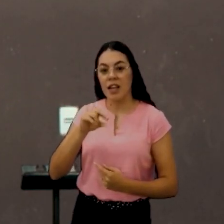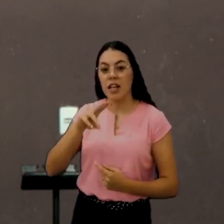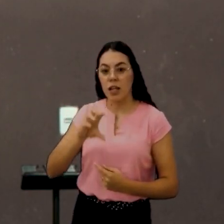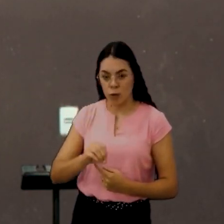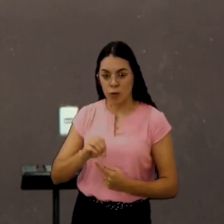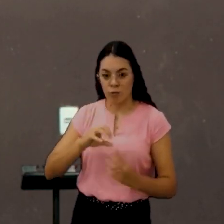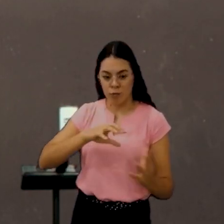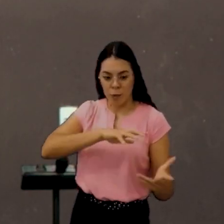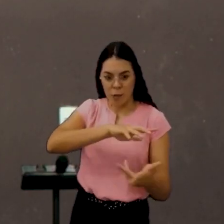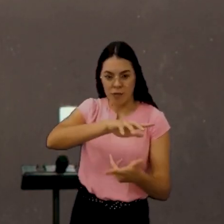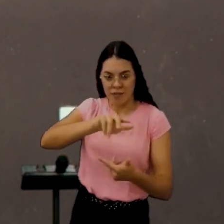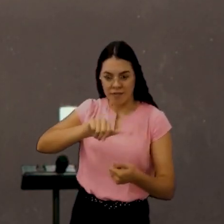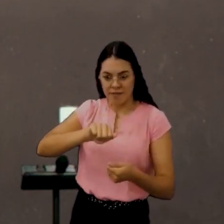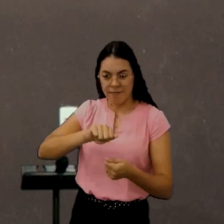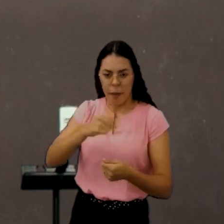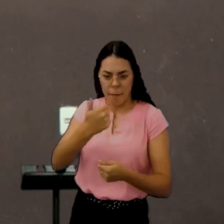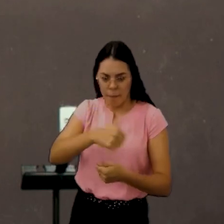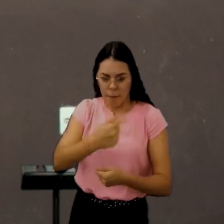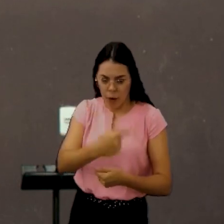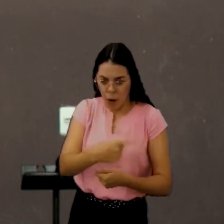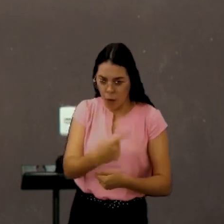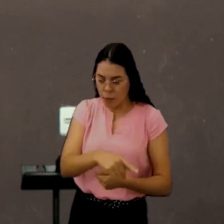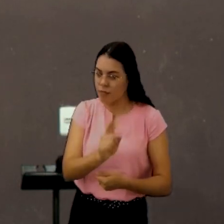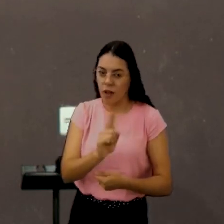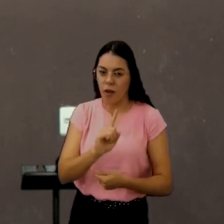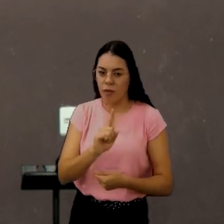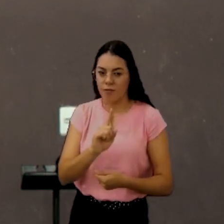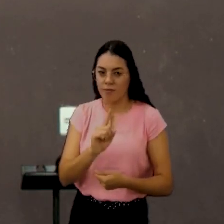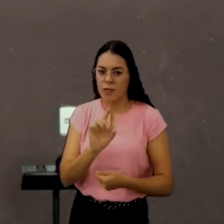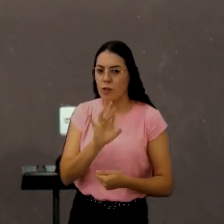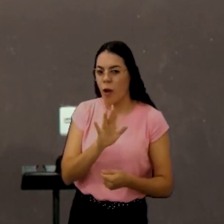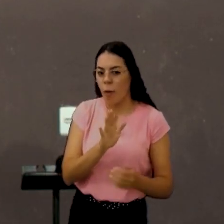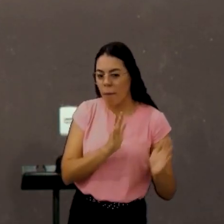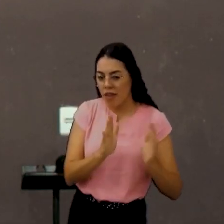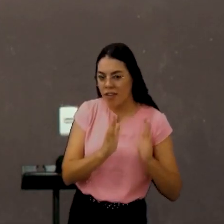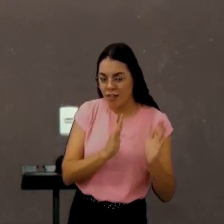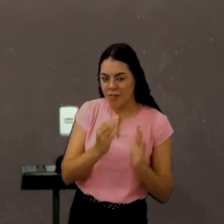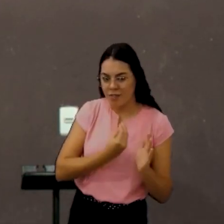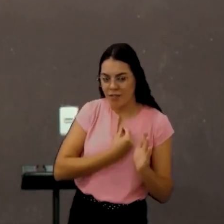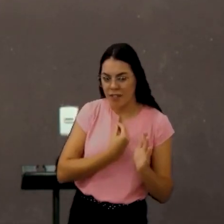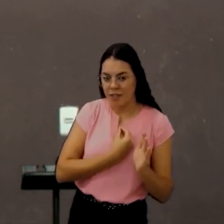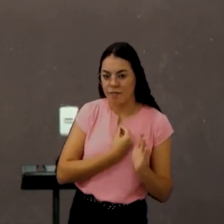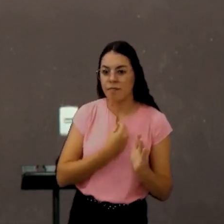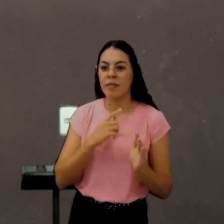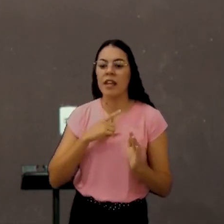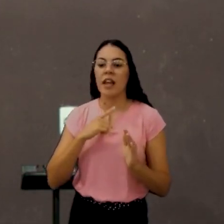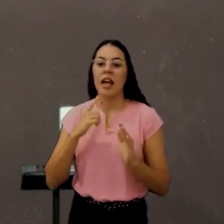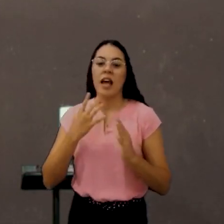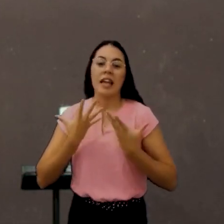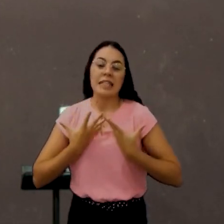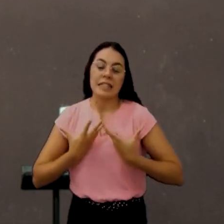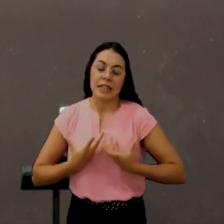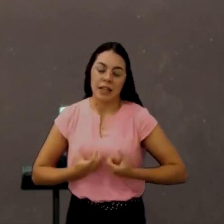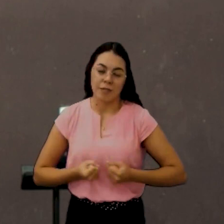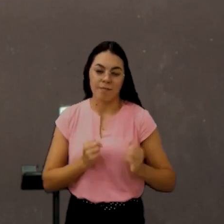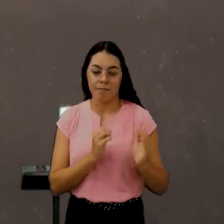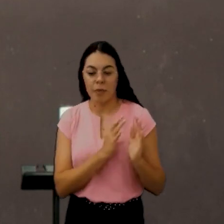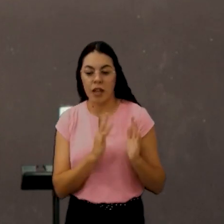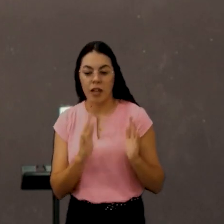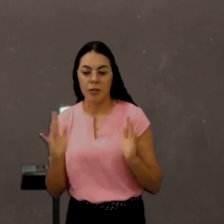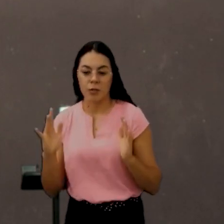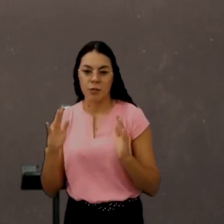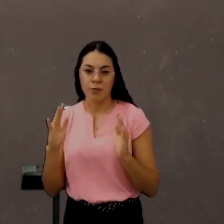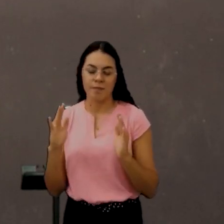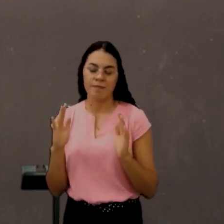Irmãos, uma experiência que eu tive a oportunidade de ter, que é um pouco cansativa com o